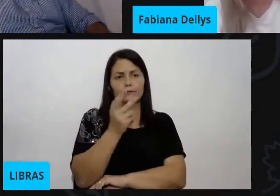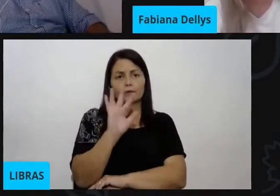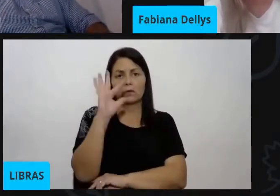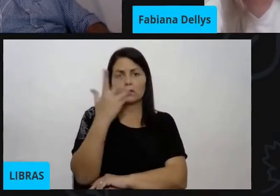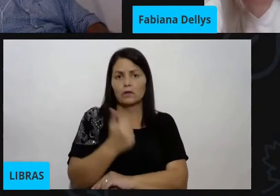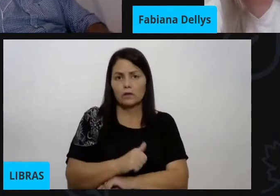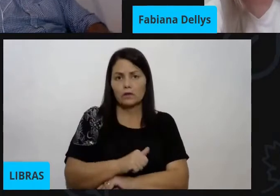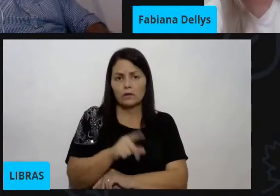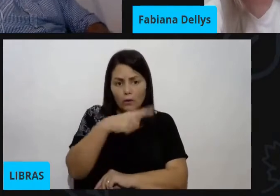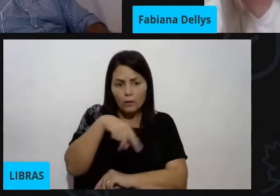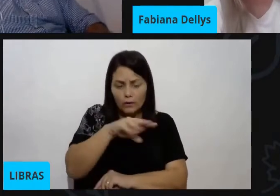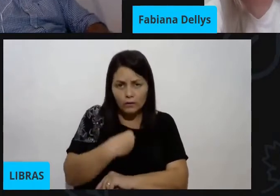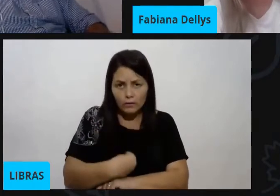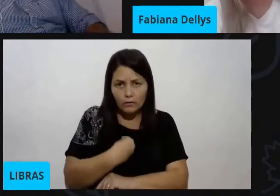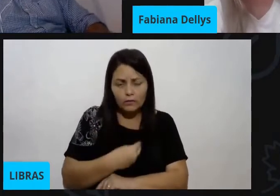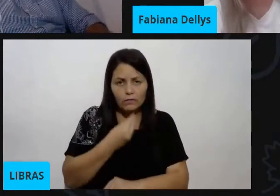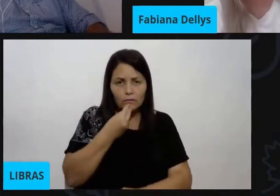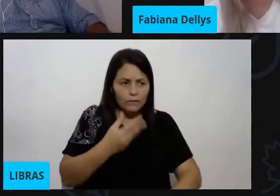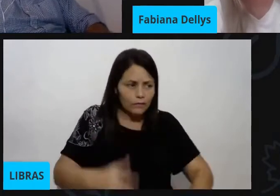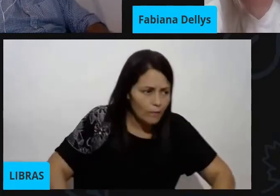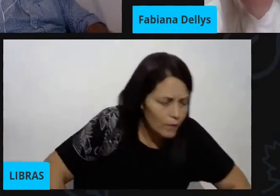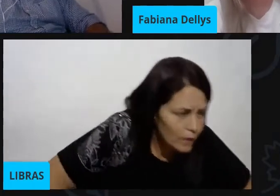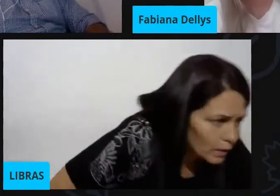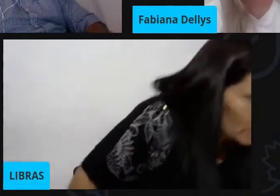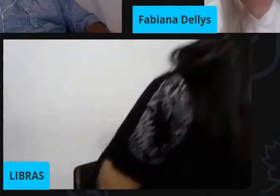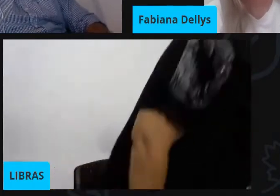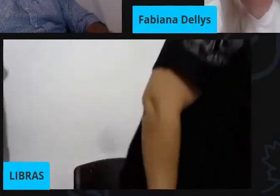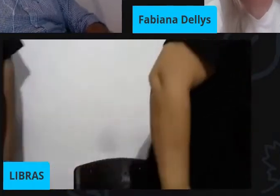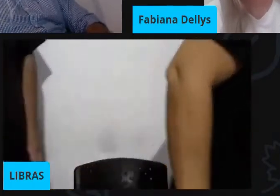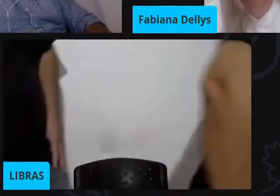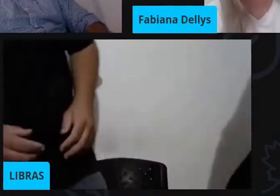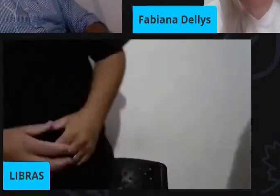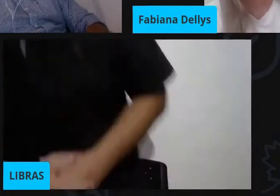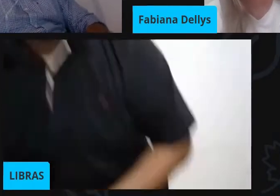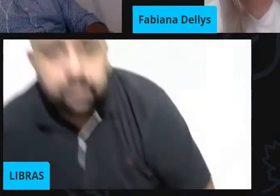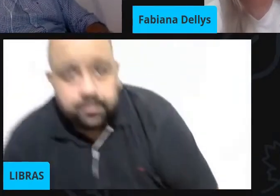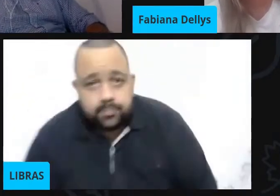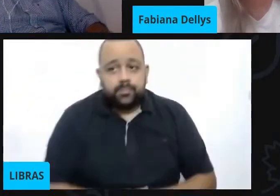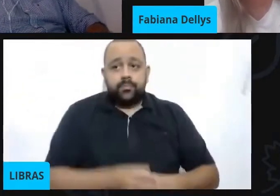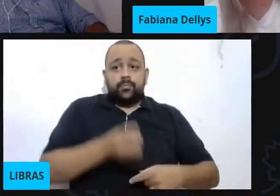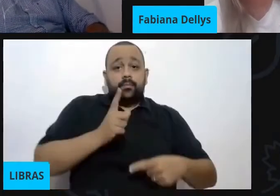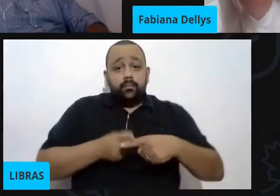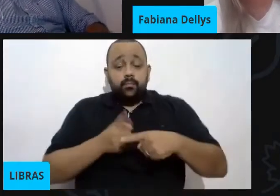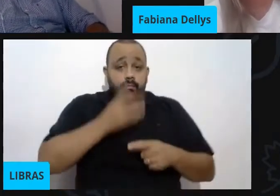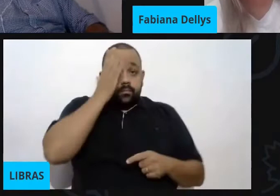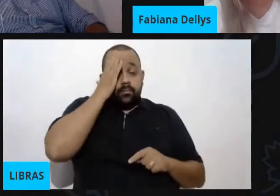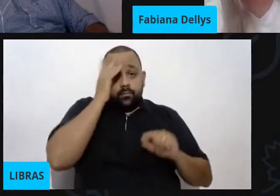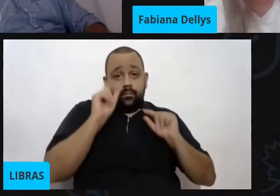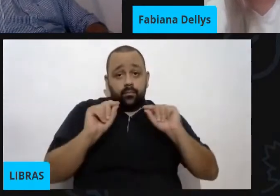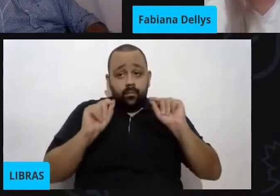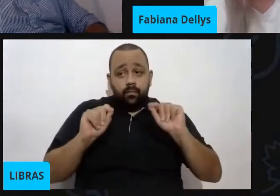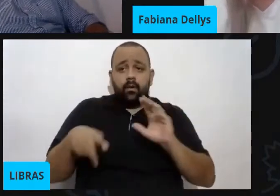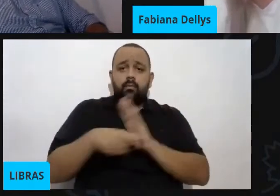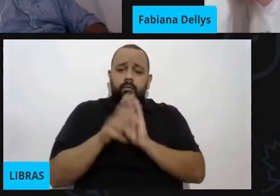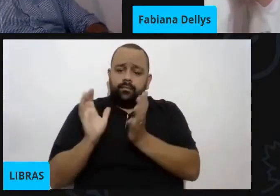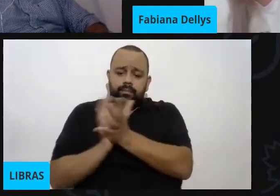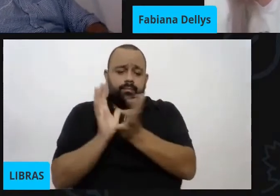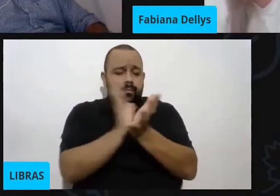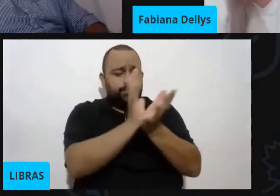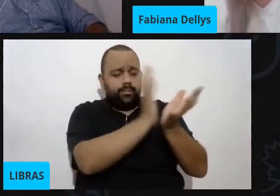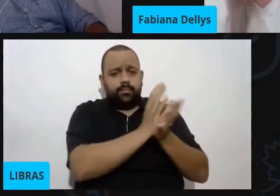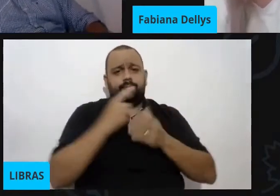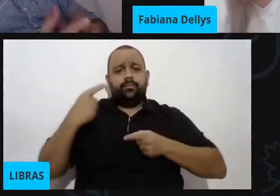o que a gente está vivendo, né, para a grande maioria das vezes. Porque, infelizmente, eu te falo mais, a classe política está desastrosa.